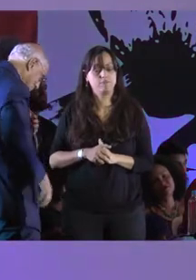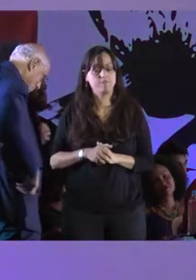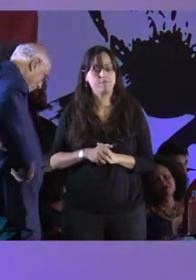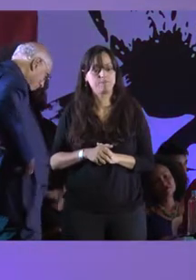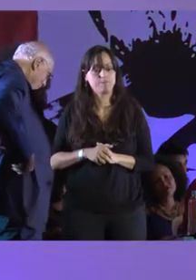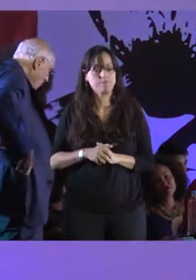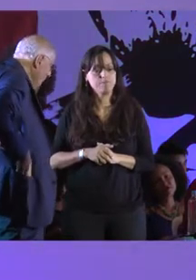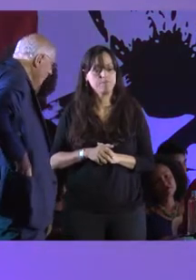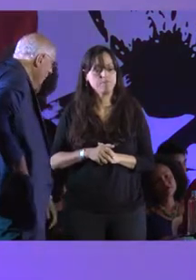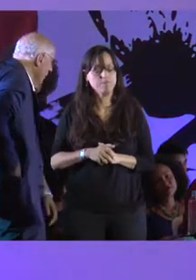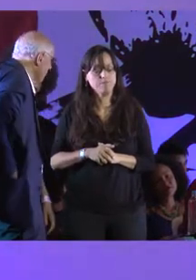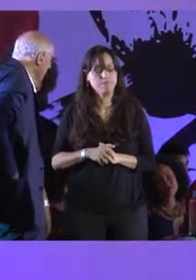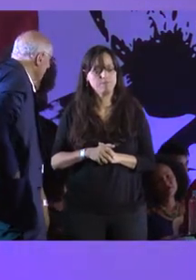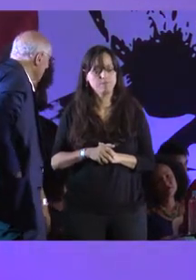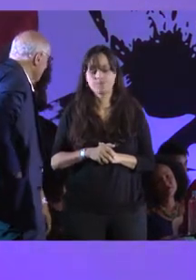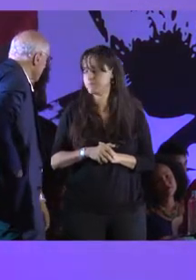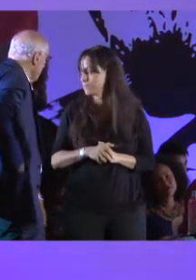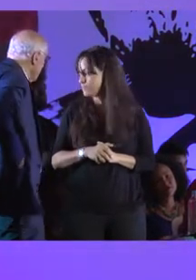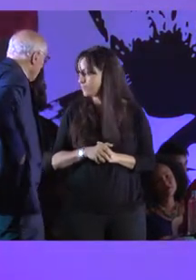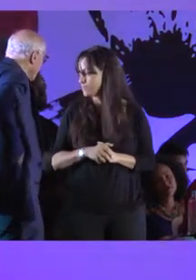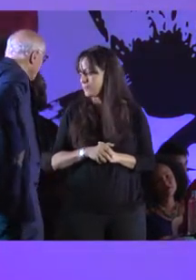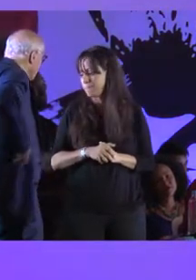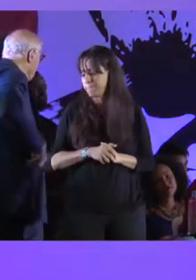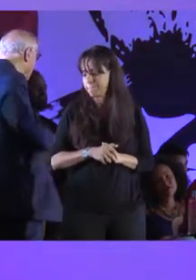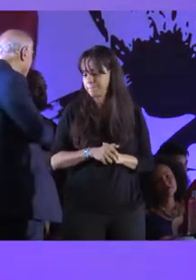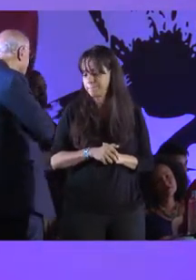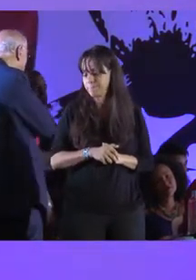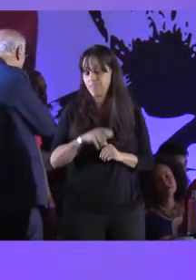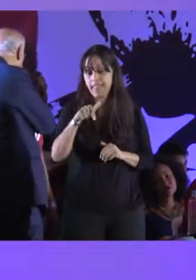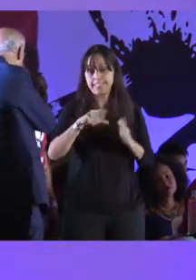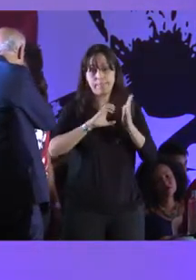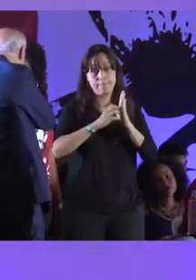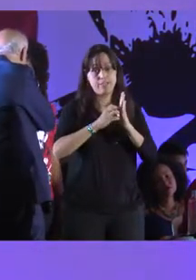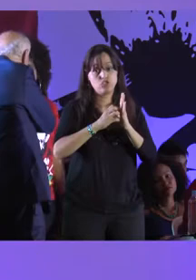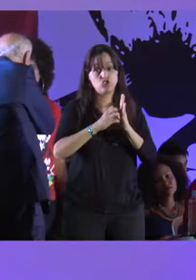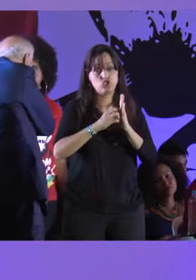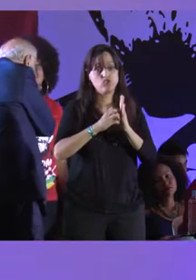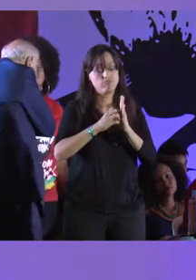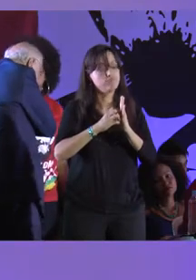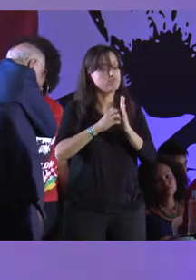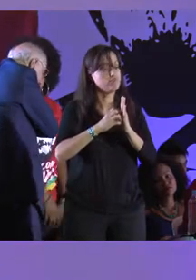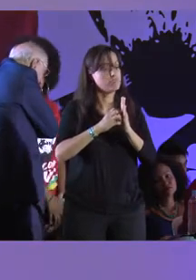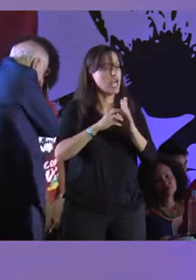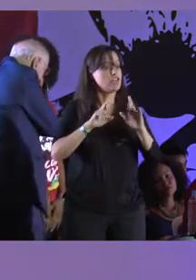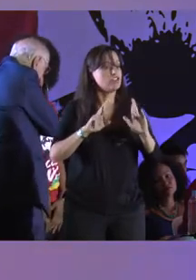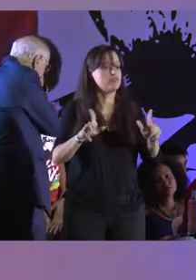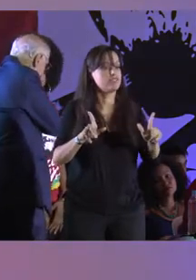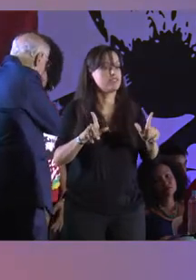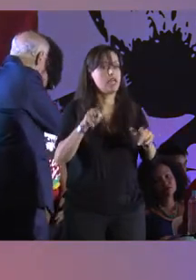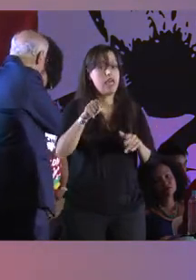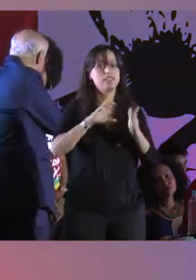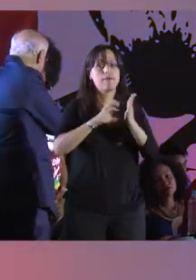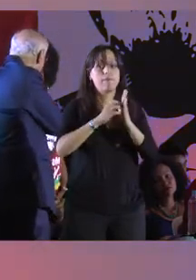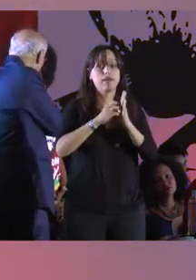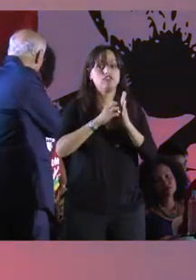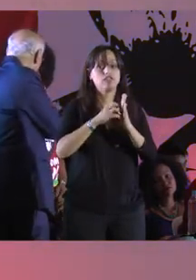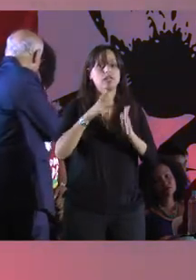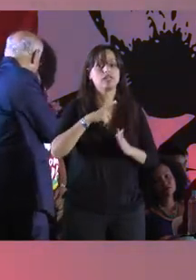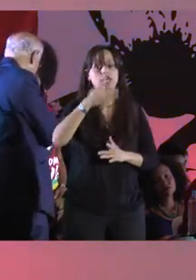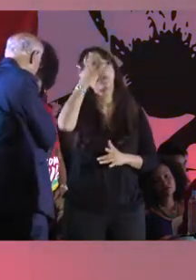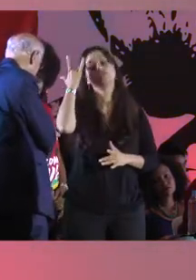diferente. Esse partido é diferente. Esse partido tem gente